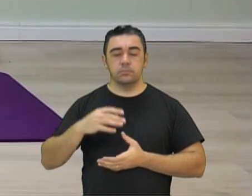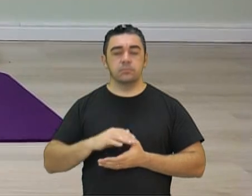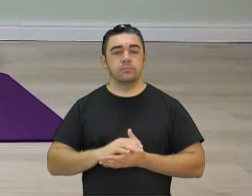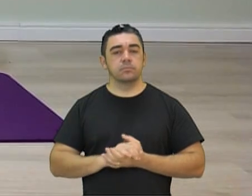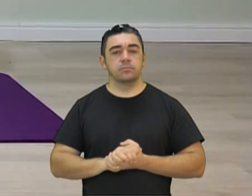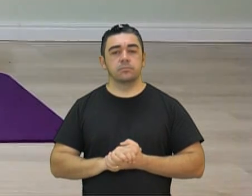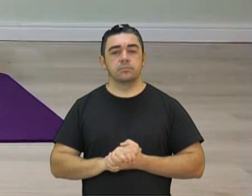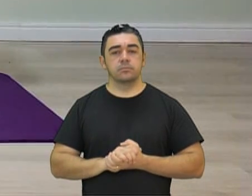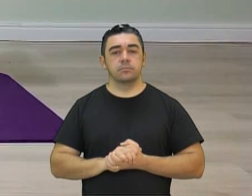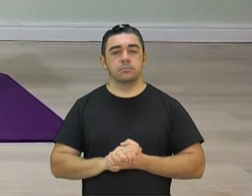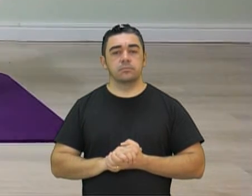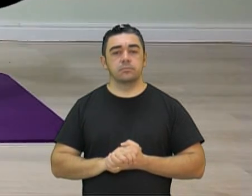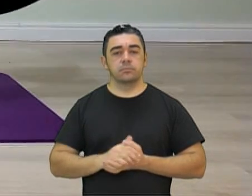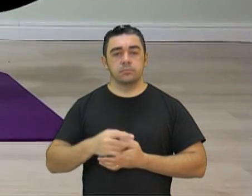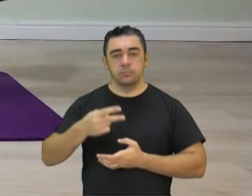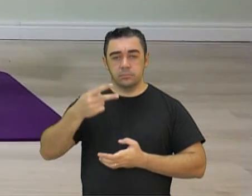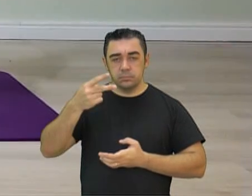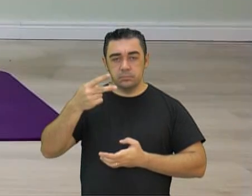3,